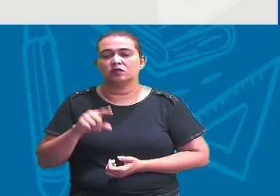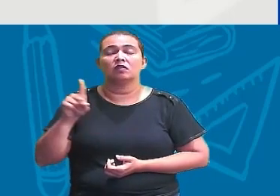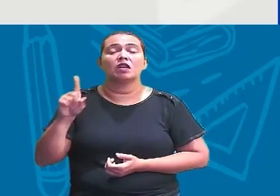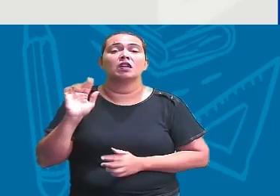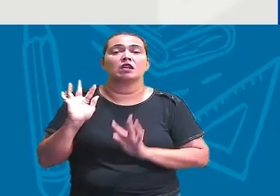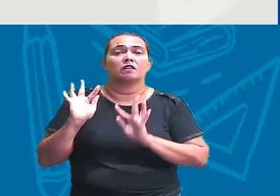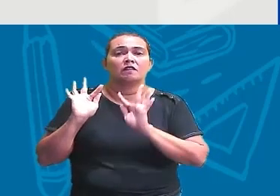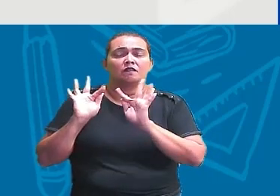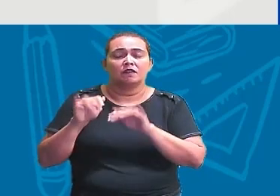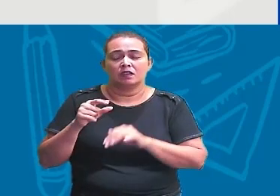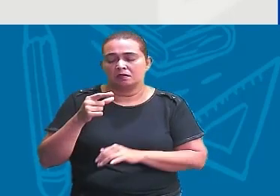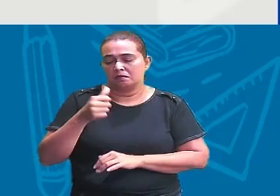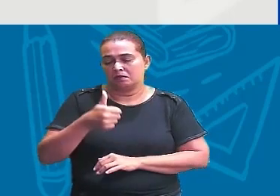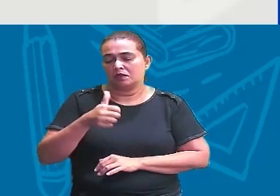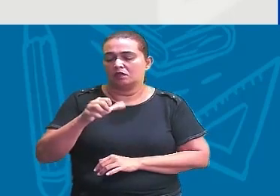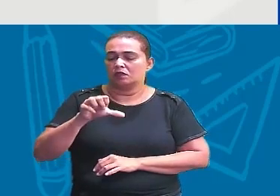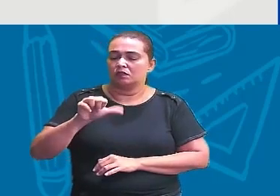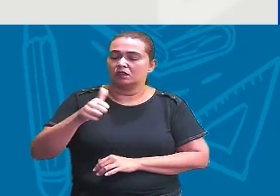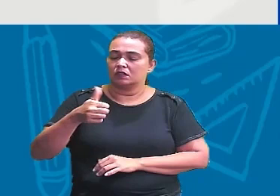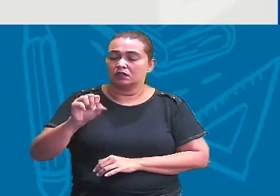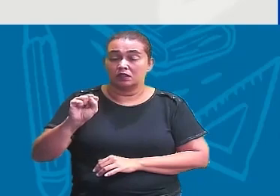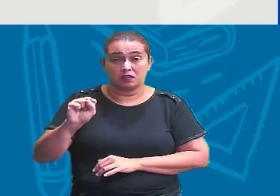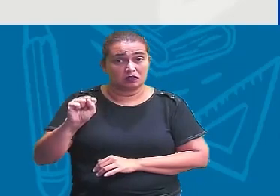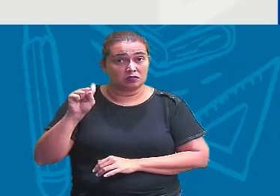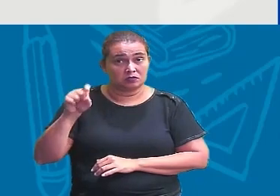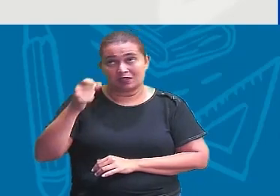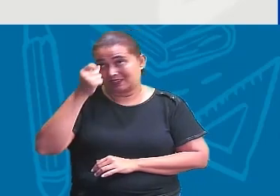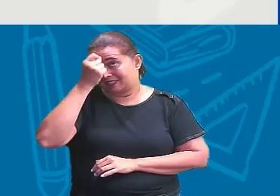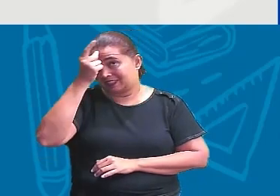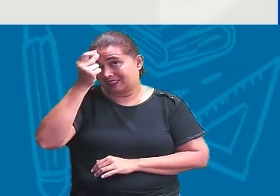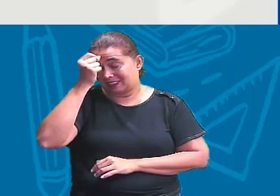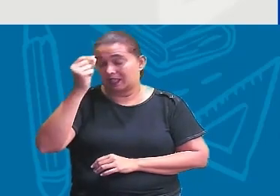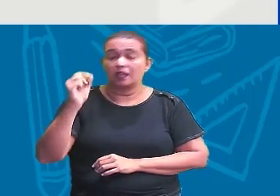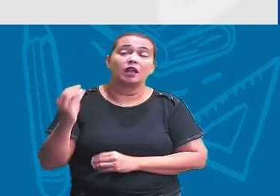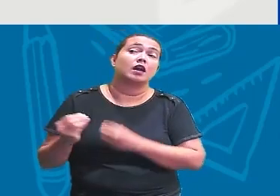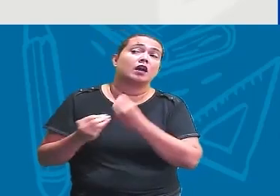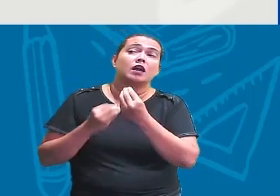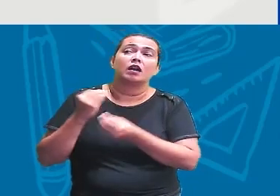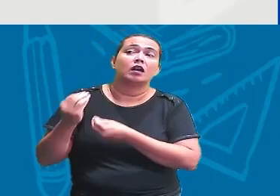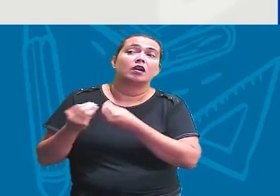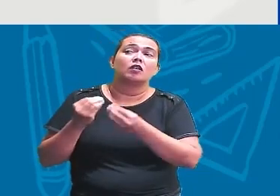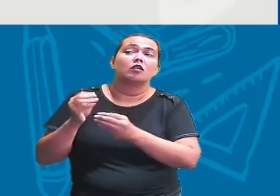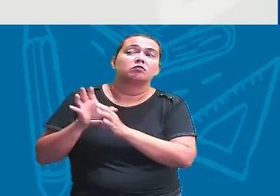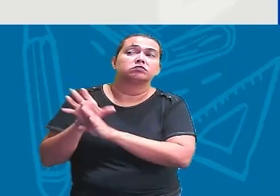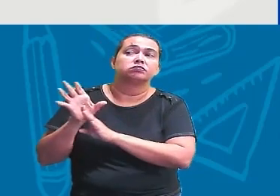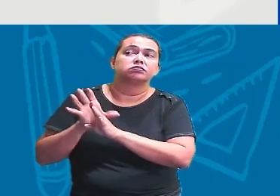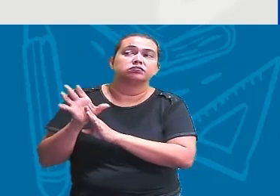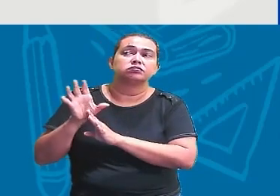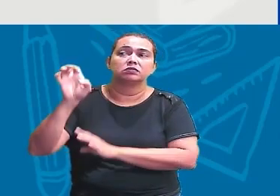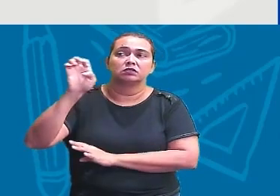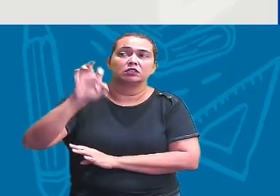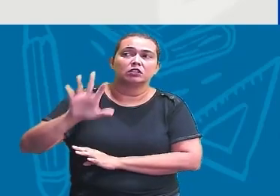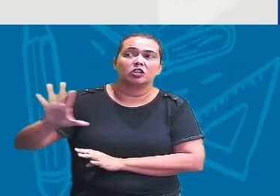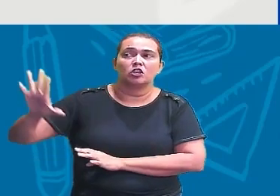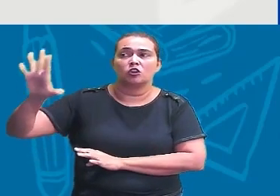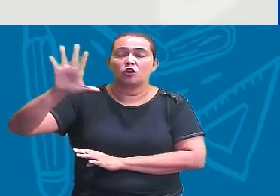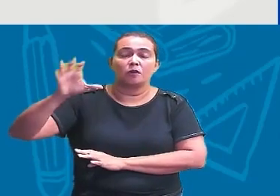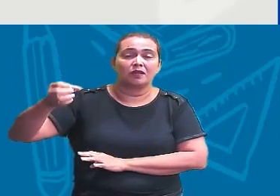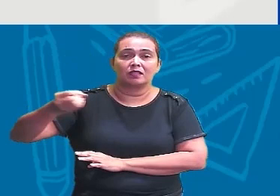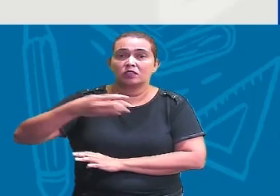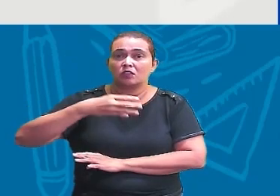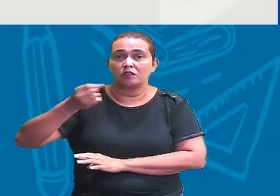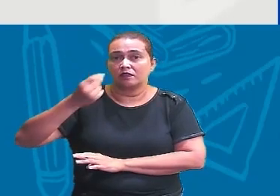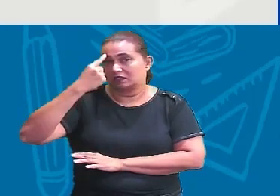as suas ideias para como a nova organização política da Europa deveria acontecer. Essas ideias